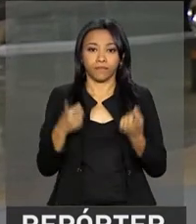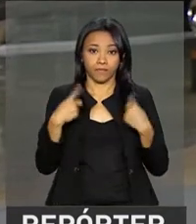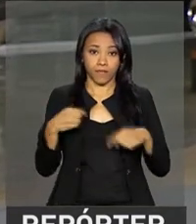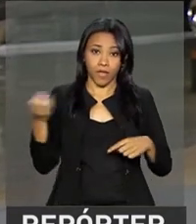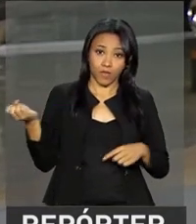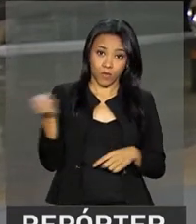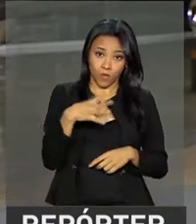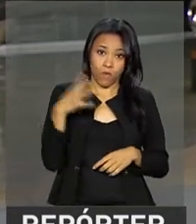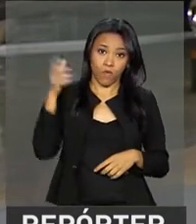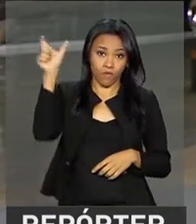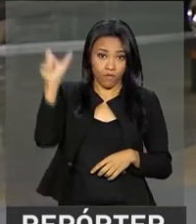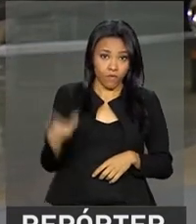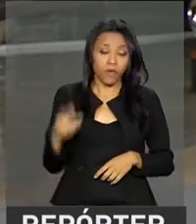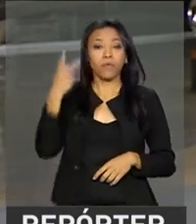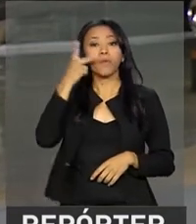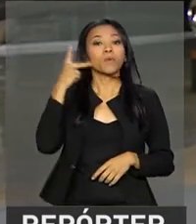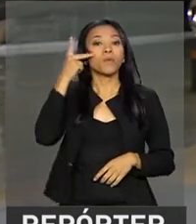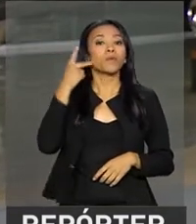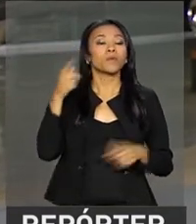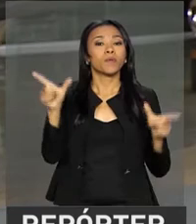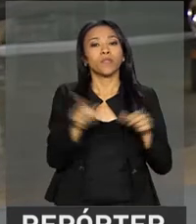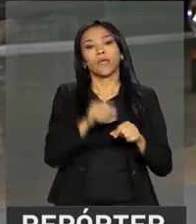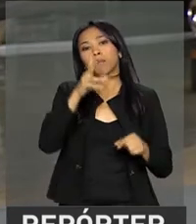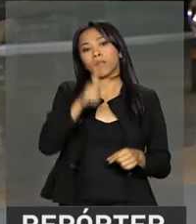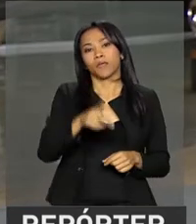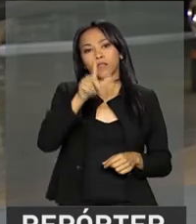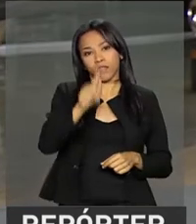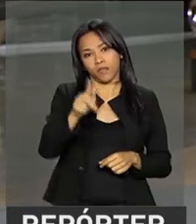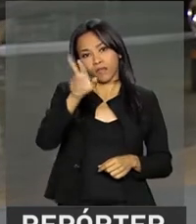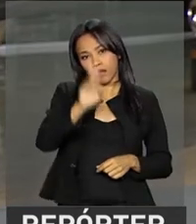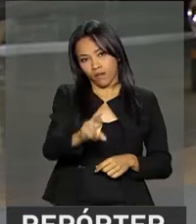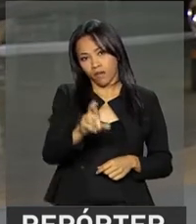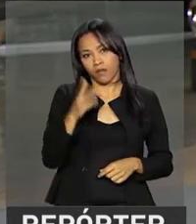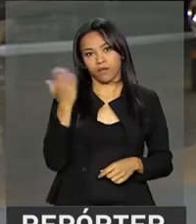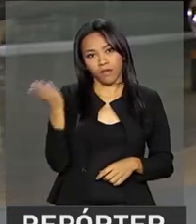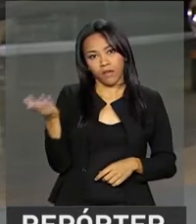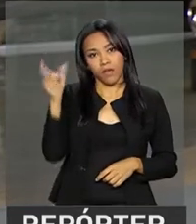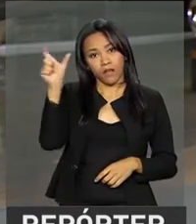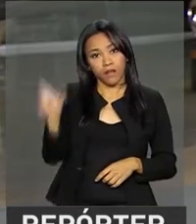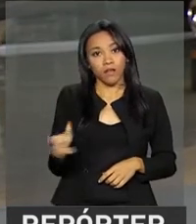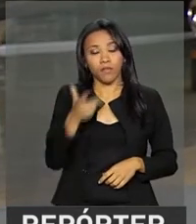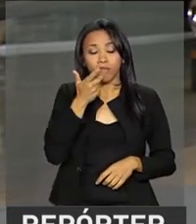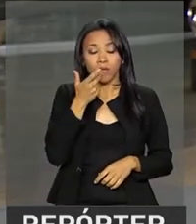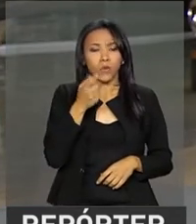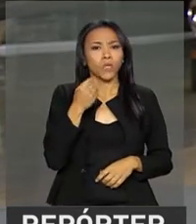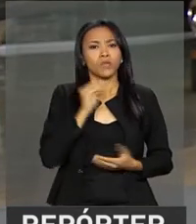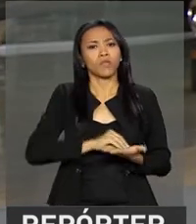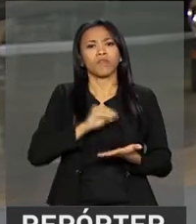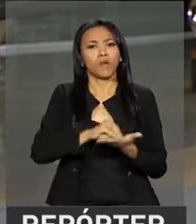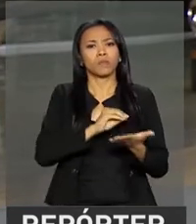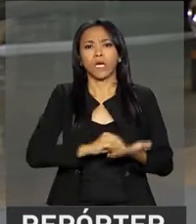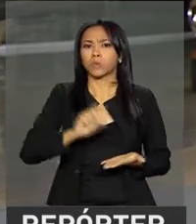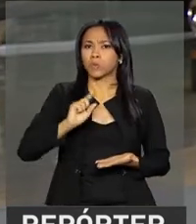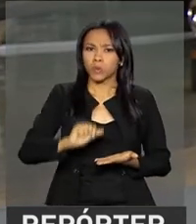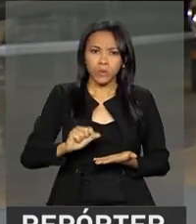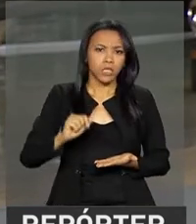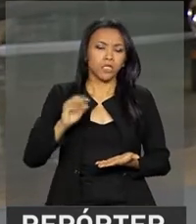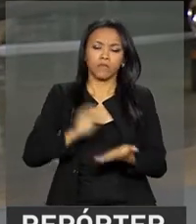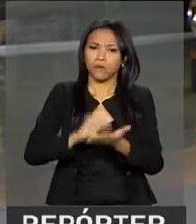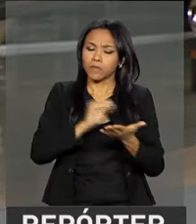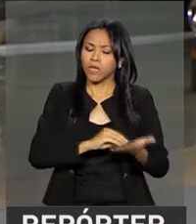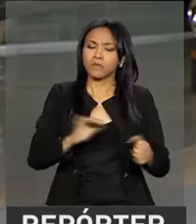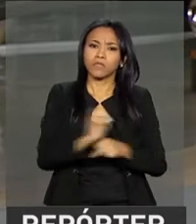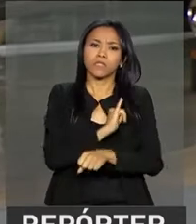procuradora geral da pgr raquel dodge disse que não tem faltado recursos e instrumentos legais